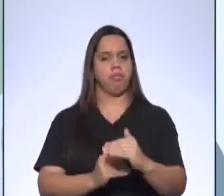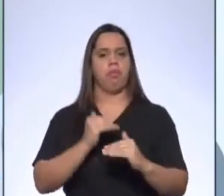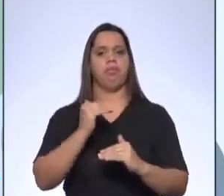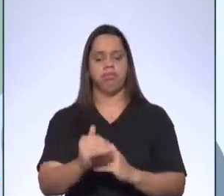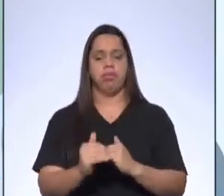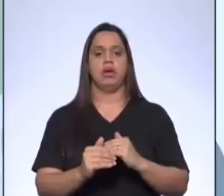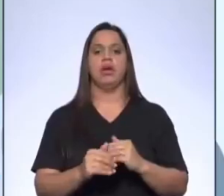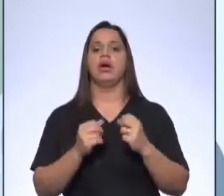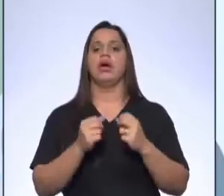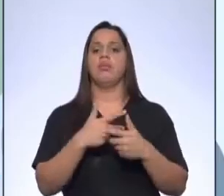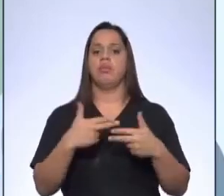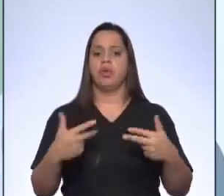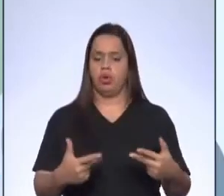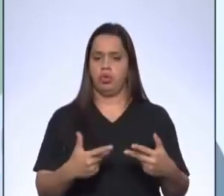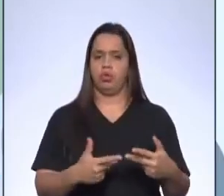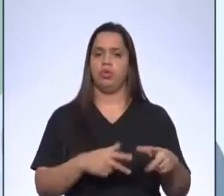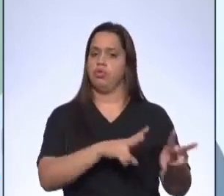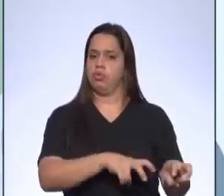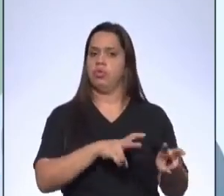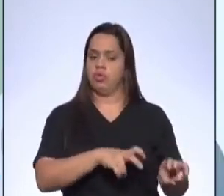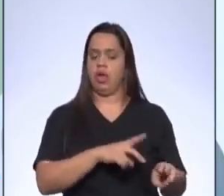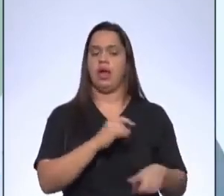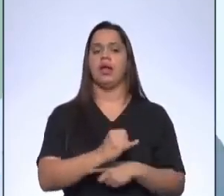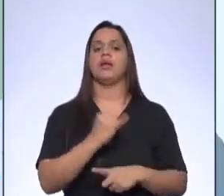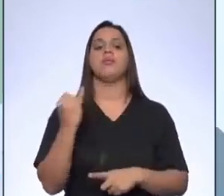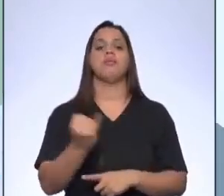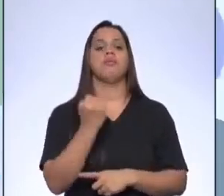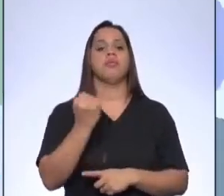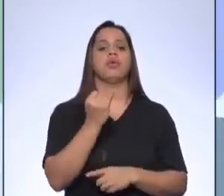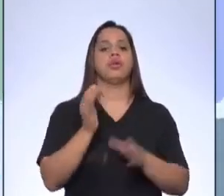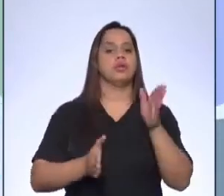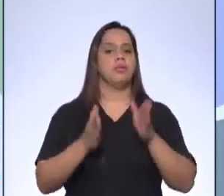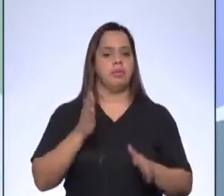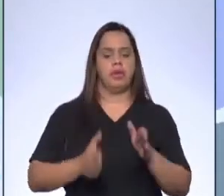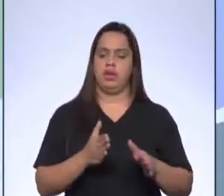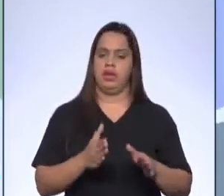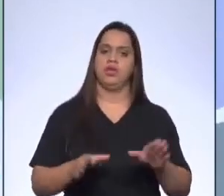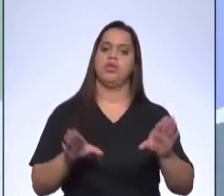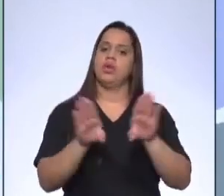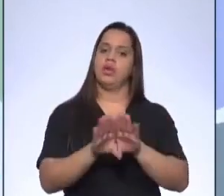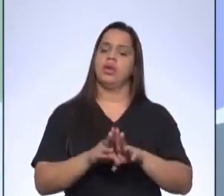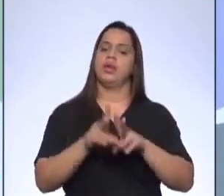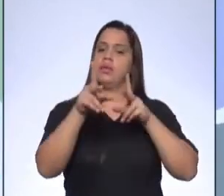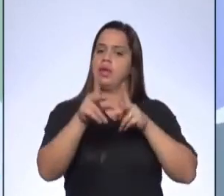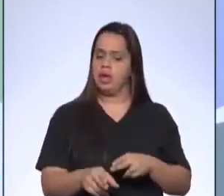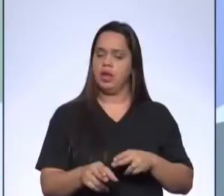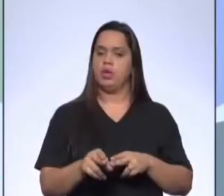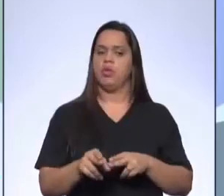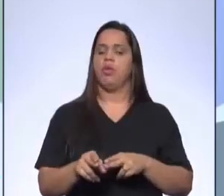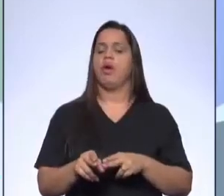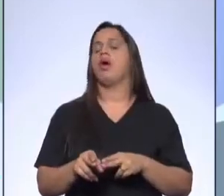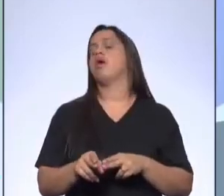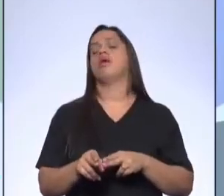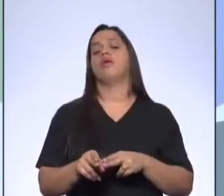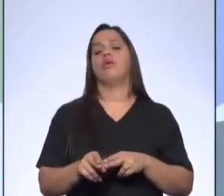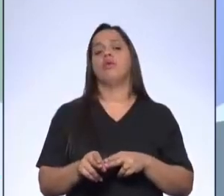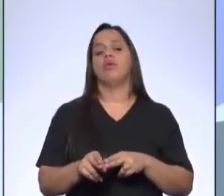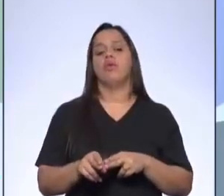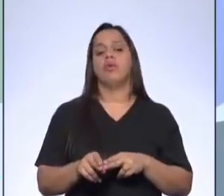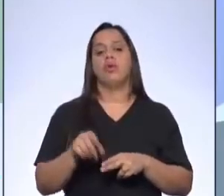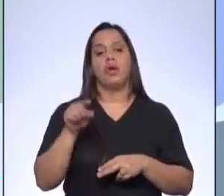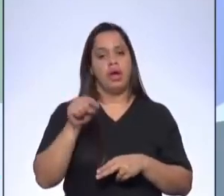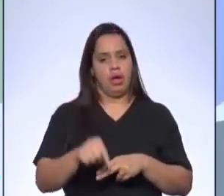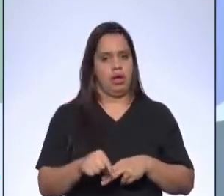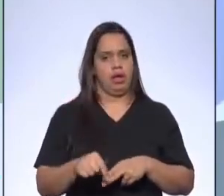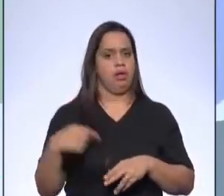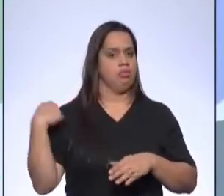Os produtos agrícolas eram muito importantes nessa época, assim também como são importantes